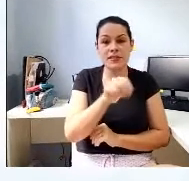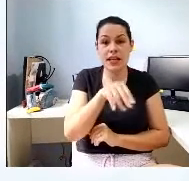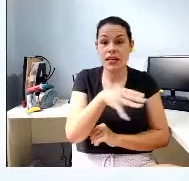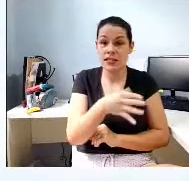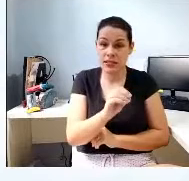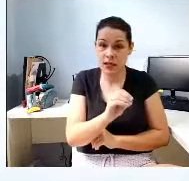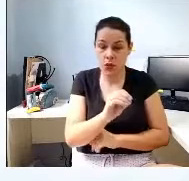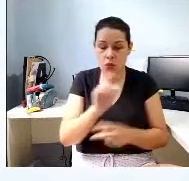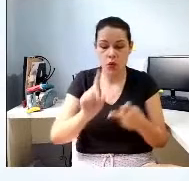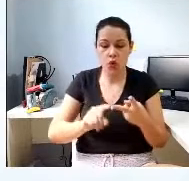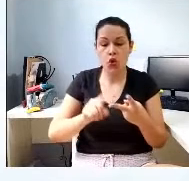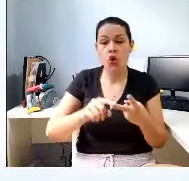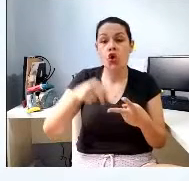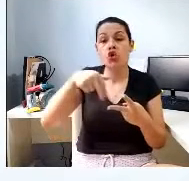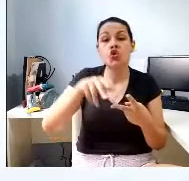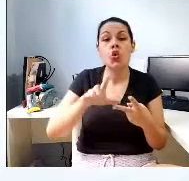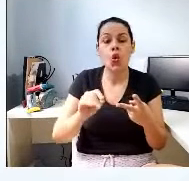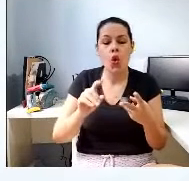eu acho que é uma